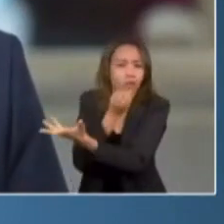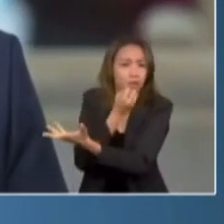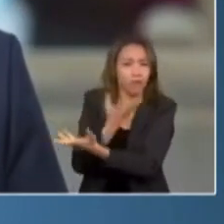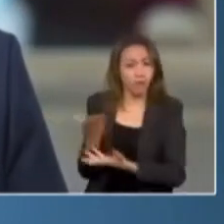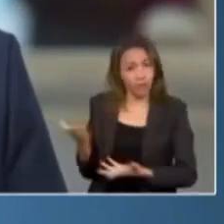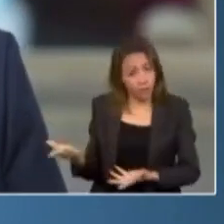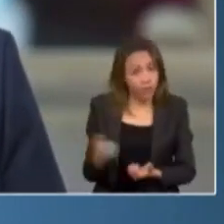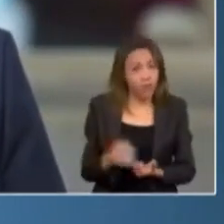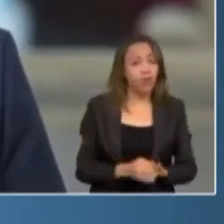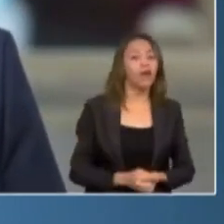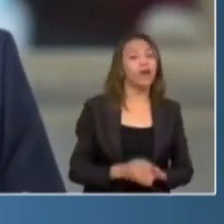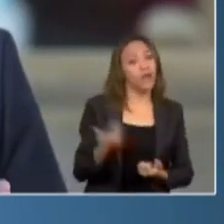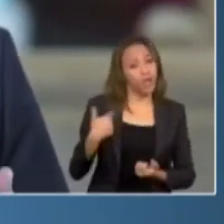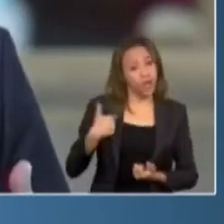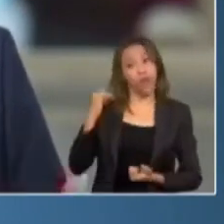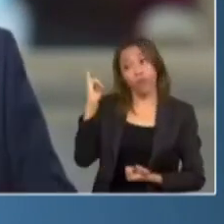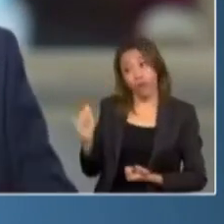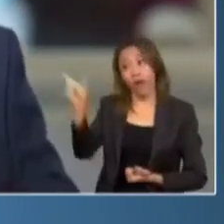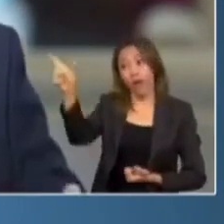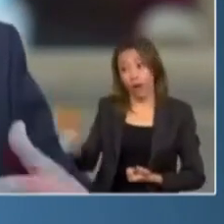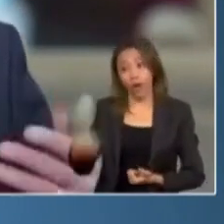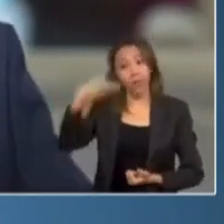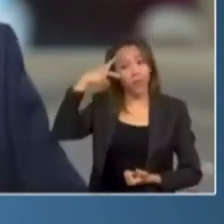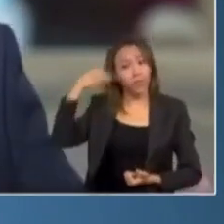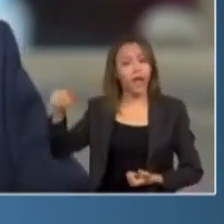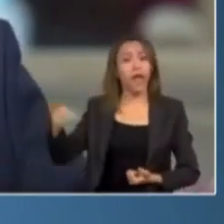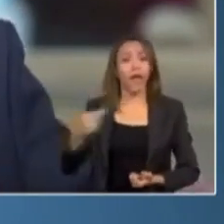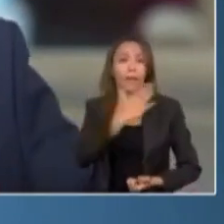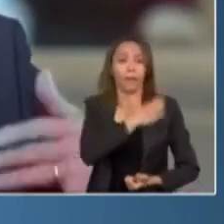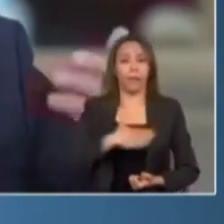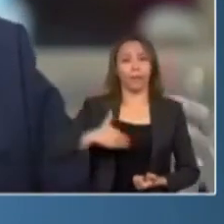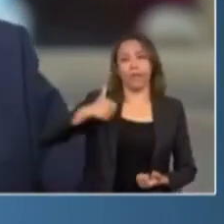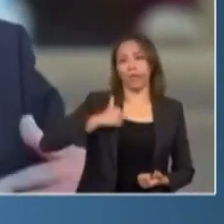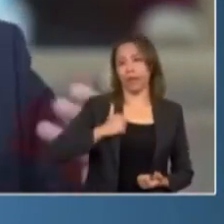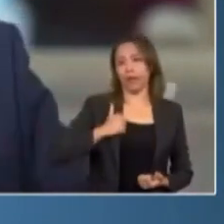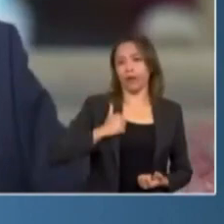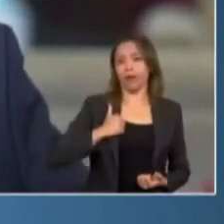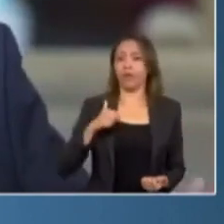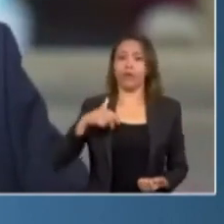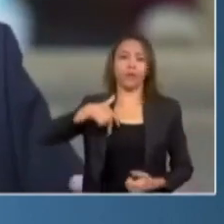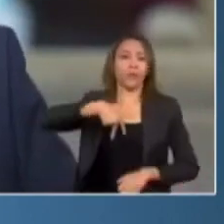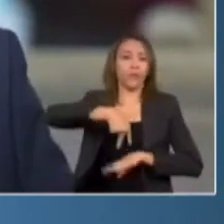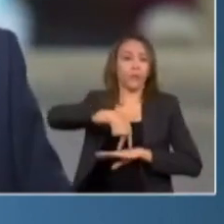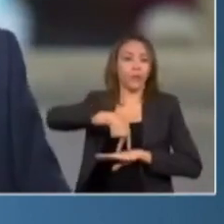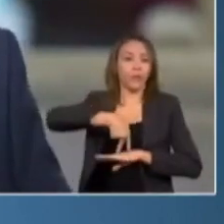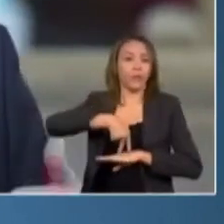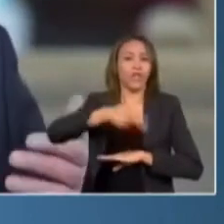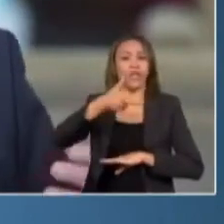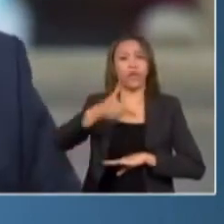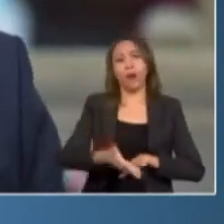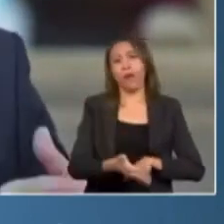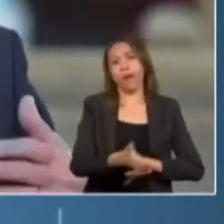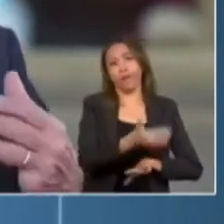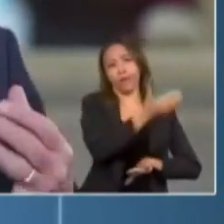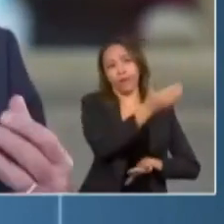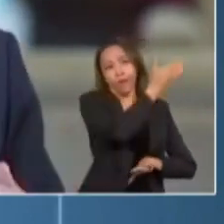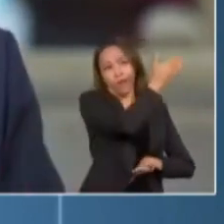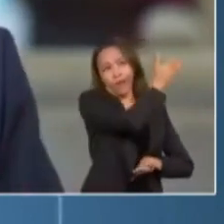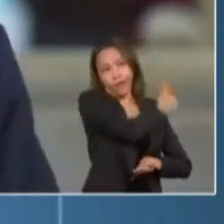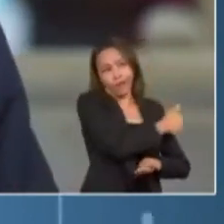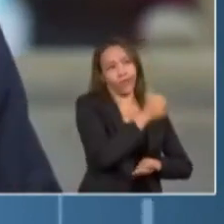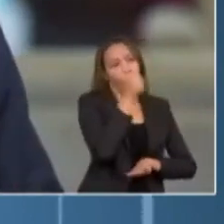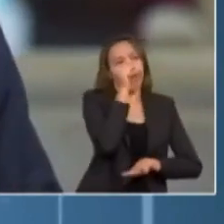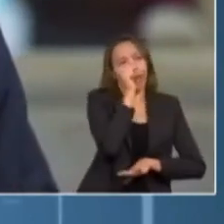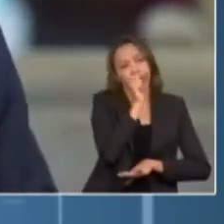que às vezes a Janja, ela dá um passinho, né, que talvez não precisasse ser dado naquele